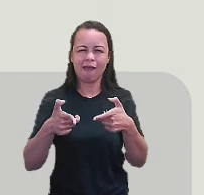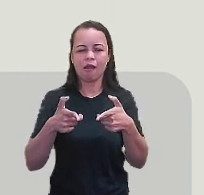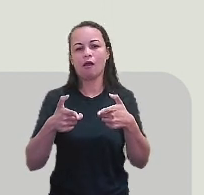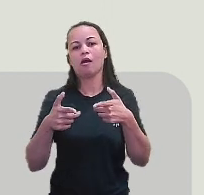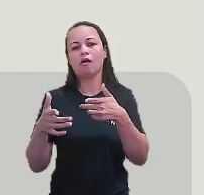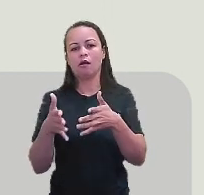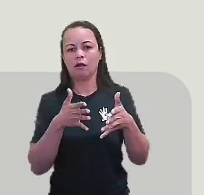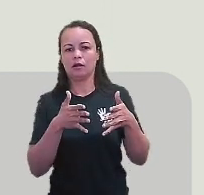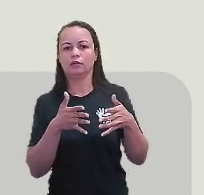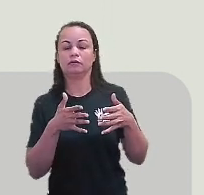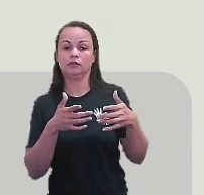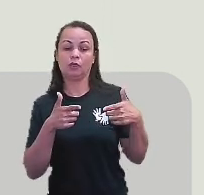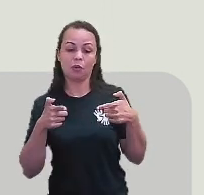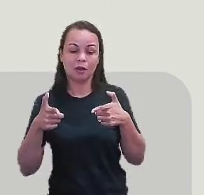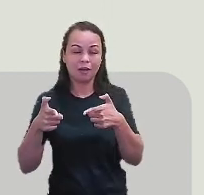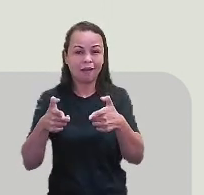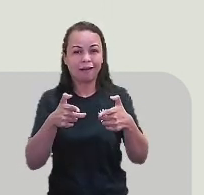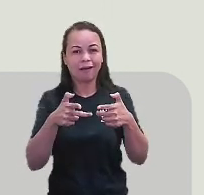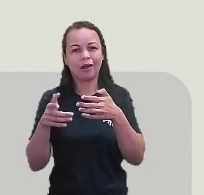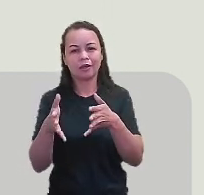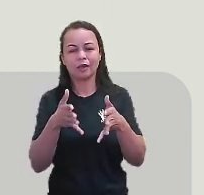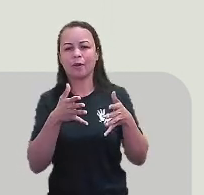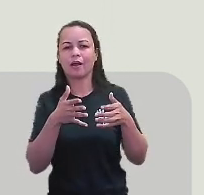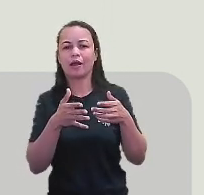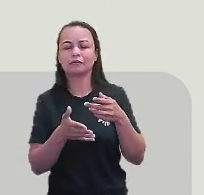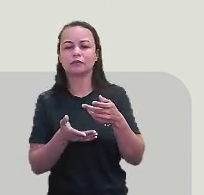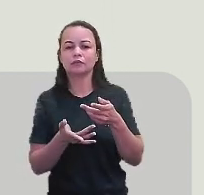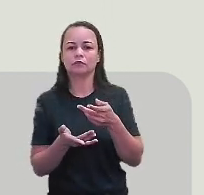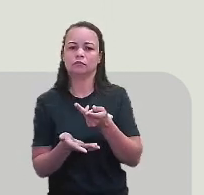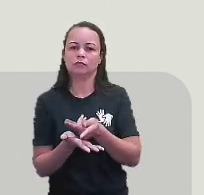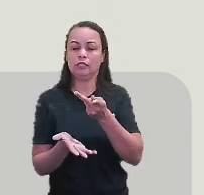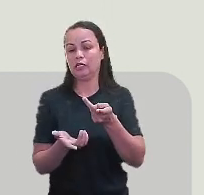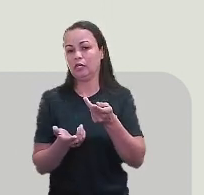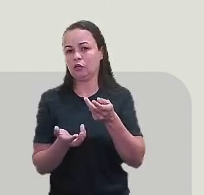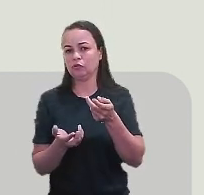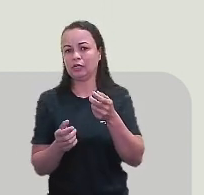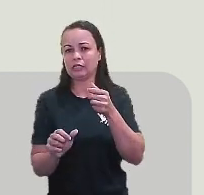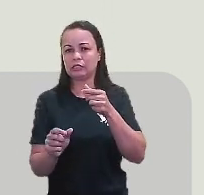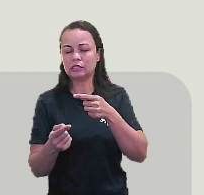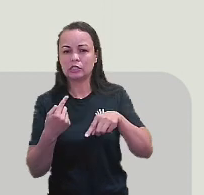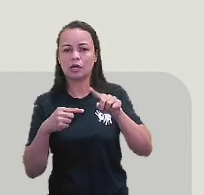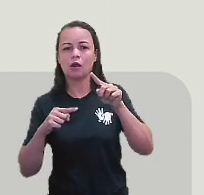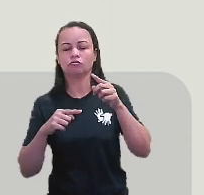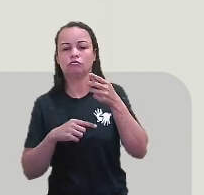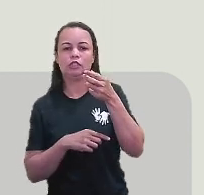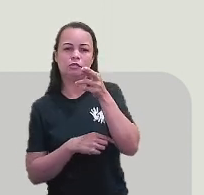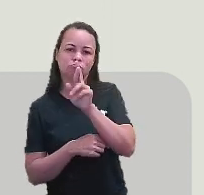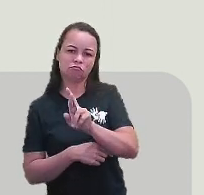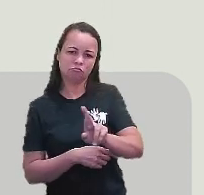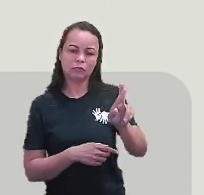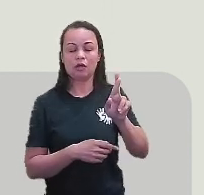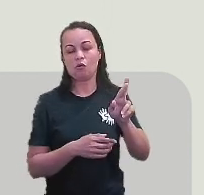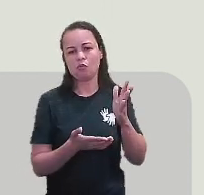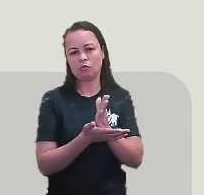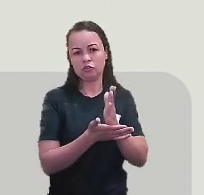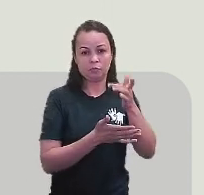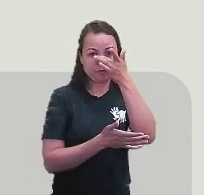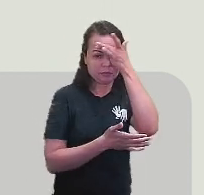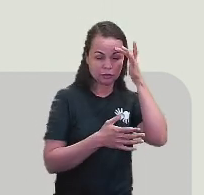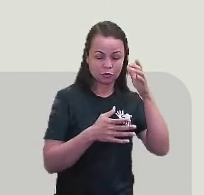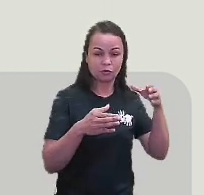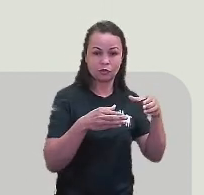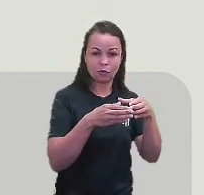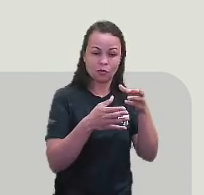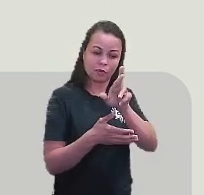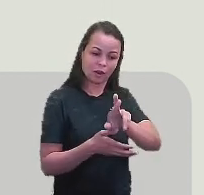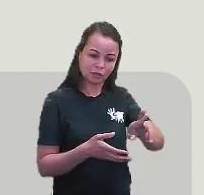ver muitos conflitos gerados de guerra a partir da contradição de religião. Algumas pessoas possuem uma religião e outras